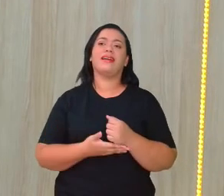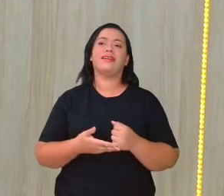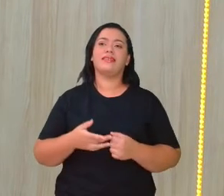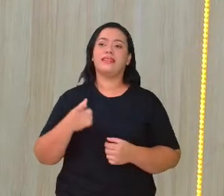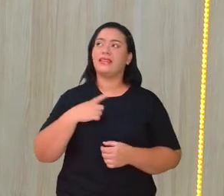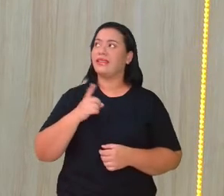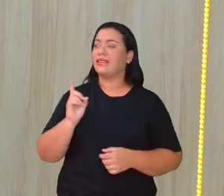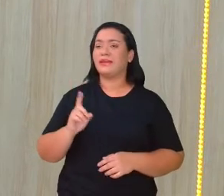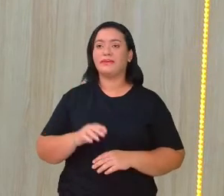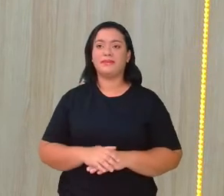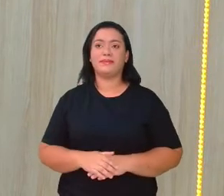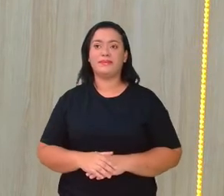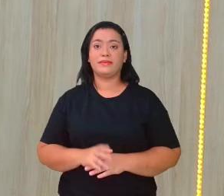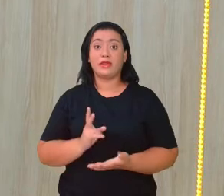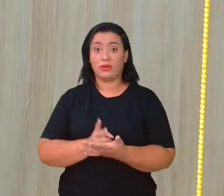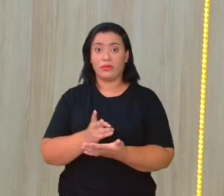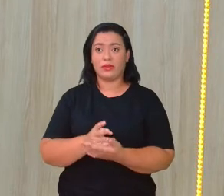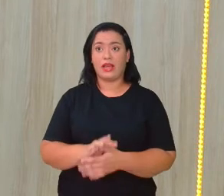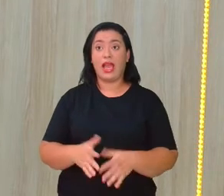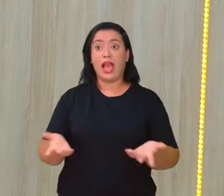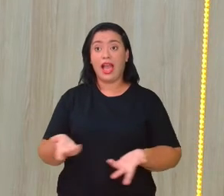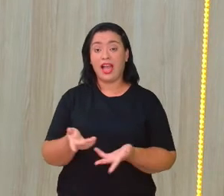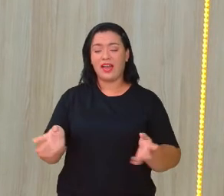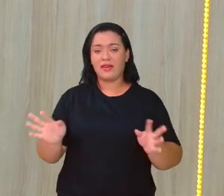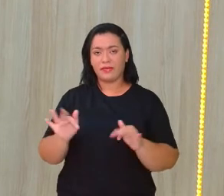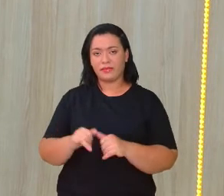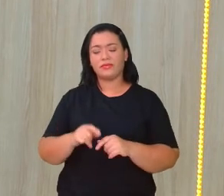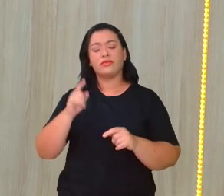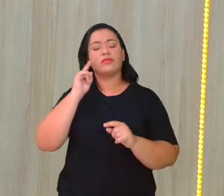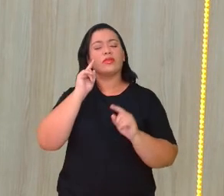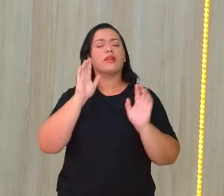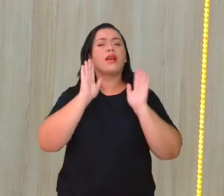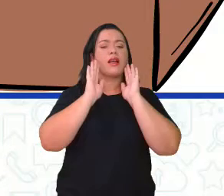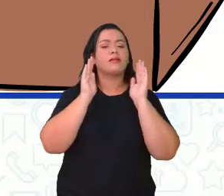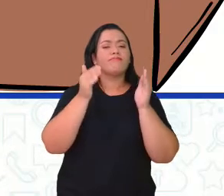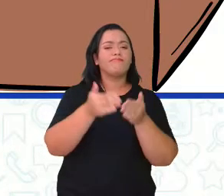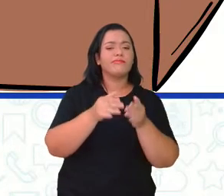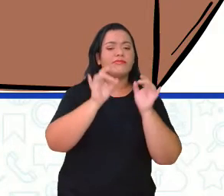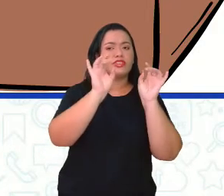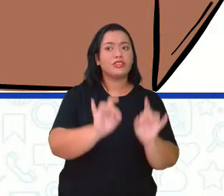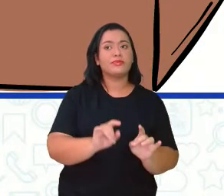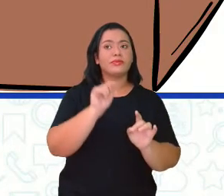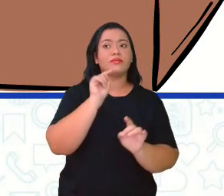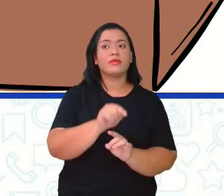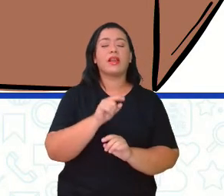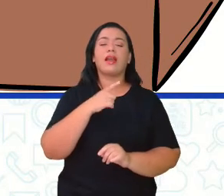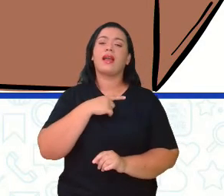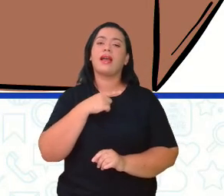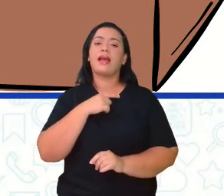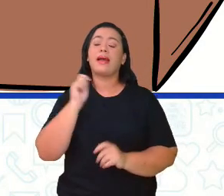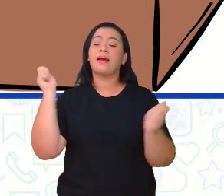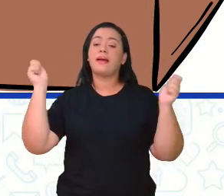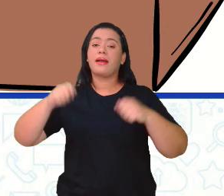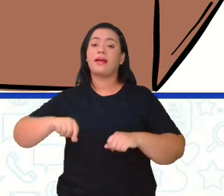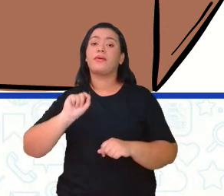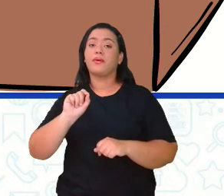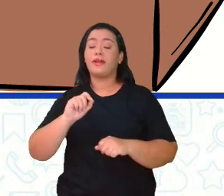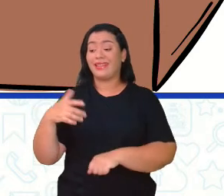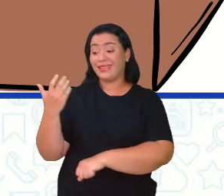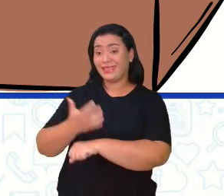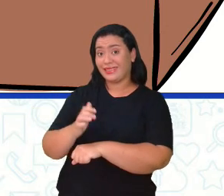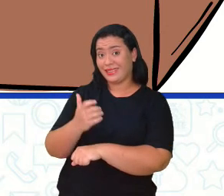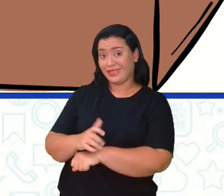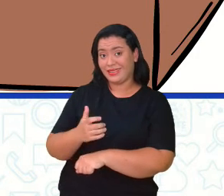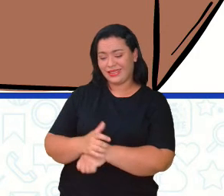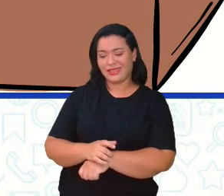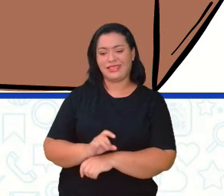reversibilidade. Por fim, nós temos a especificidade, como o próprio nome já diz, né? A capacidade de treinar